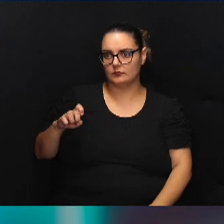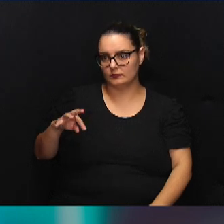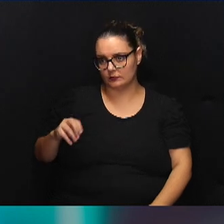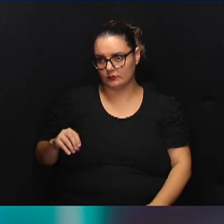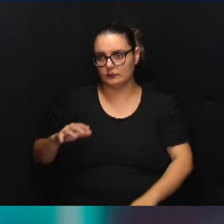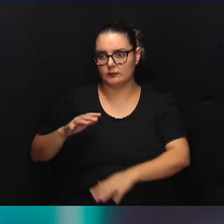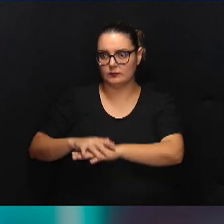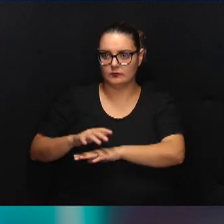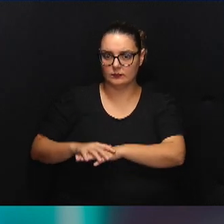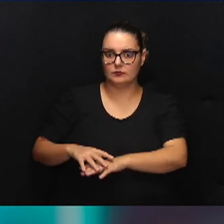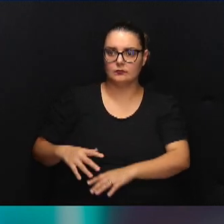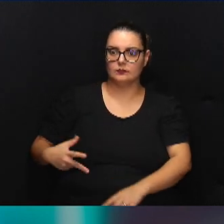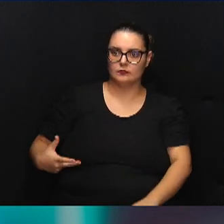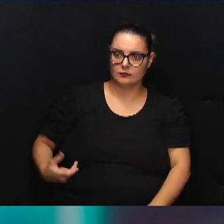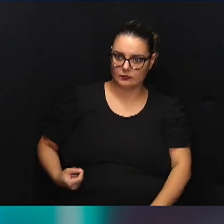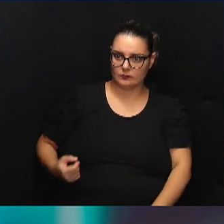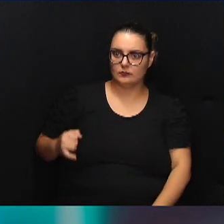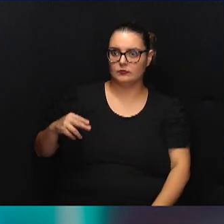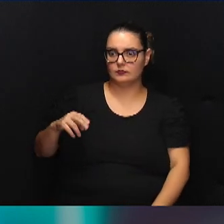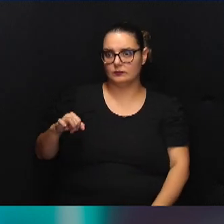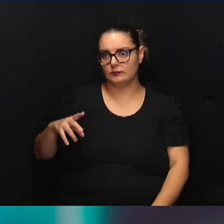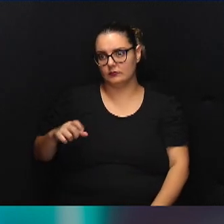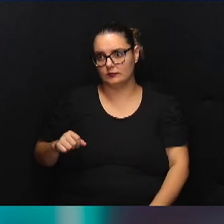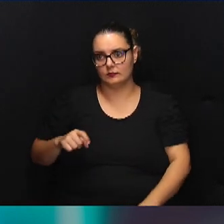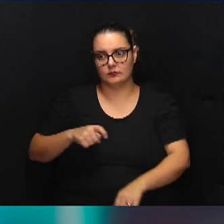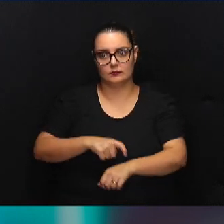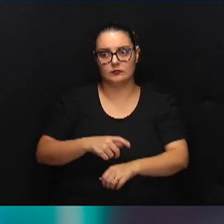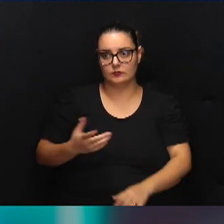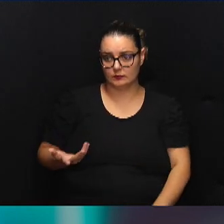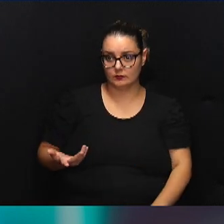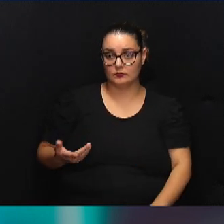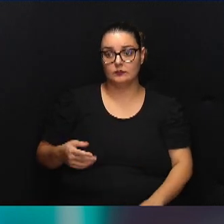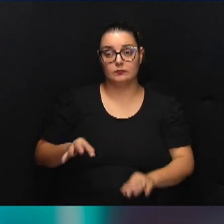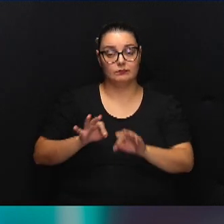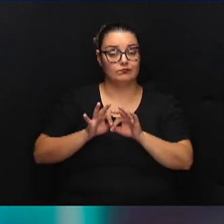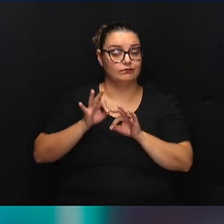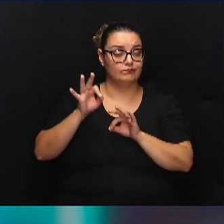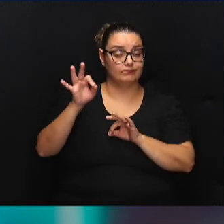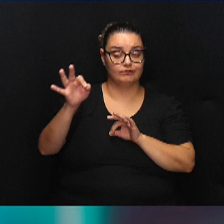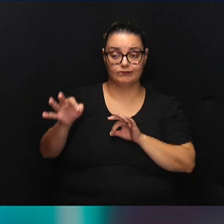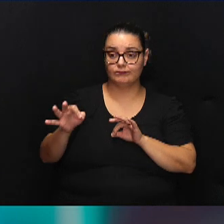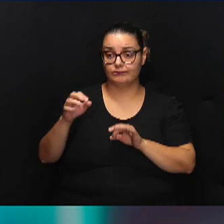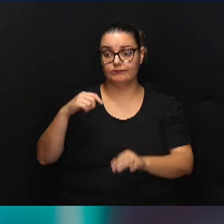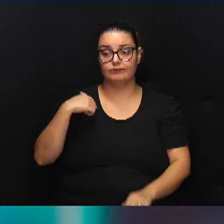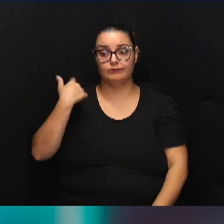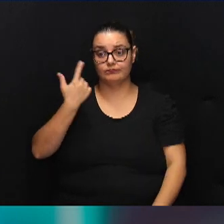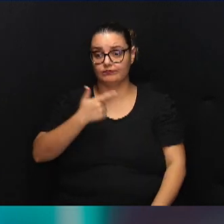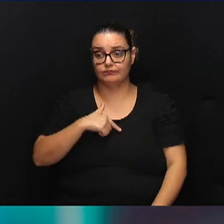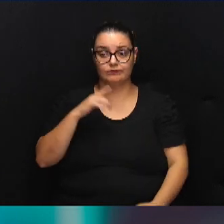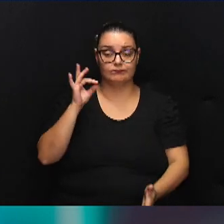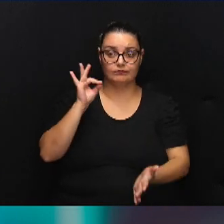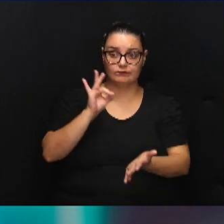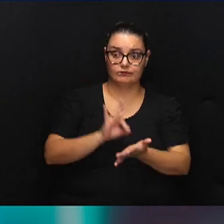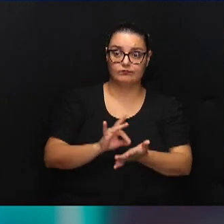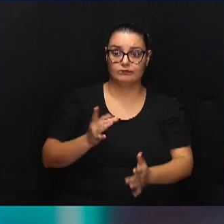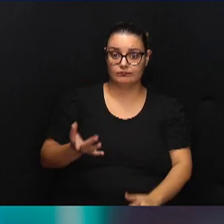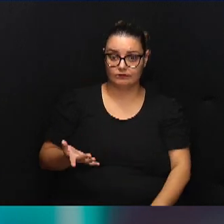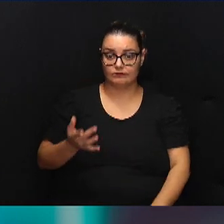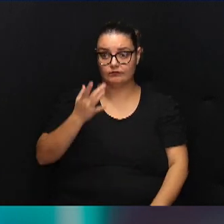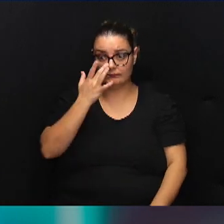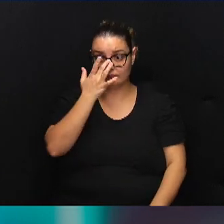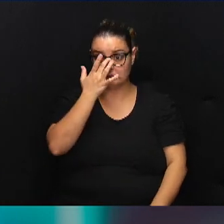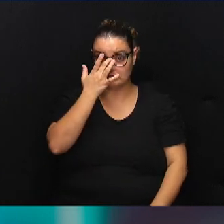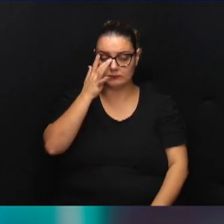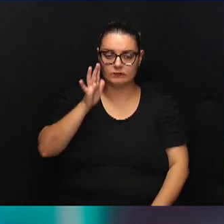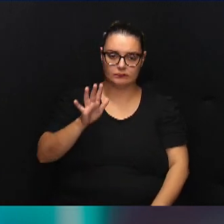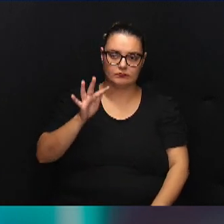e aplicando insulina também em tempo real, é algo que também está longe do nosso alcance ainda, né? Mas